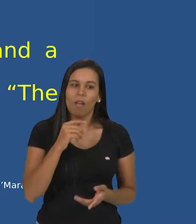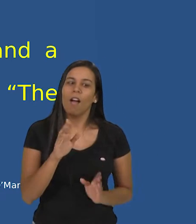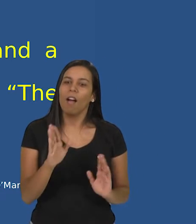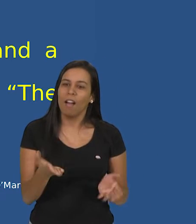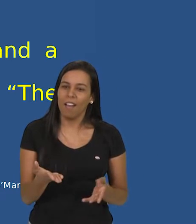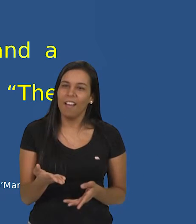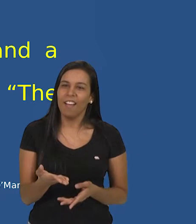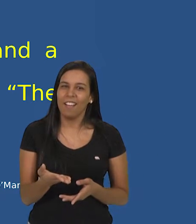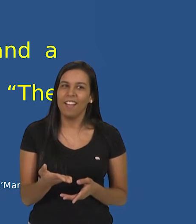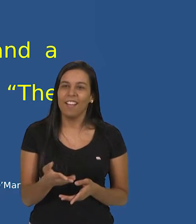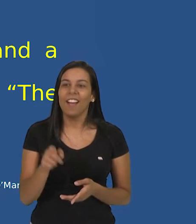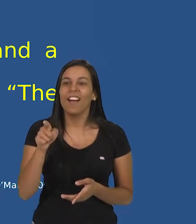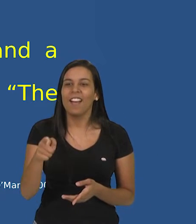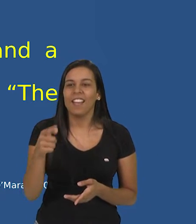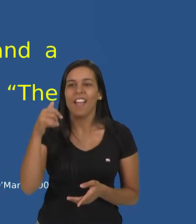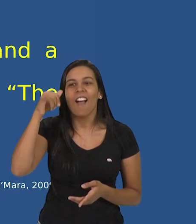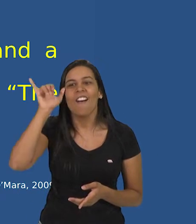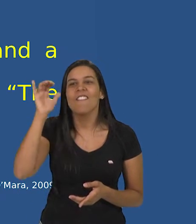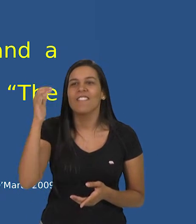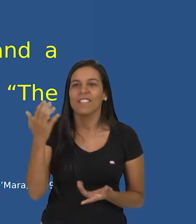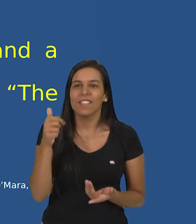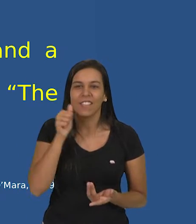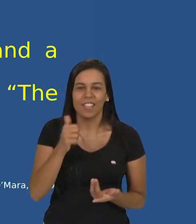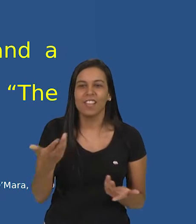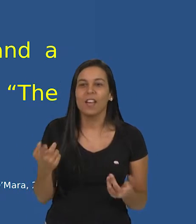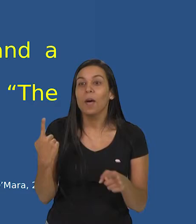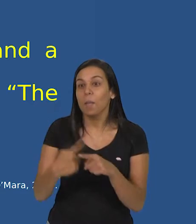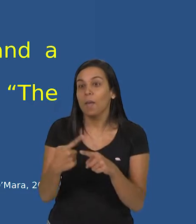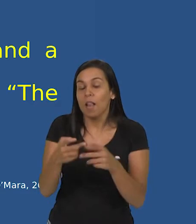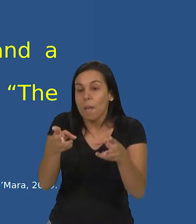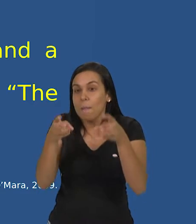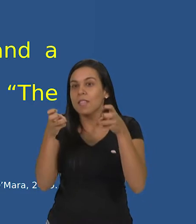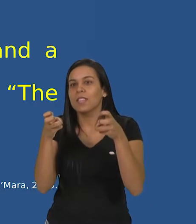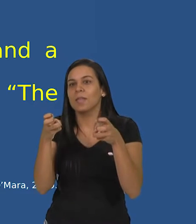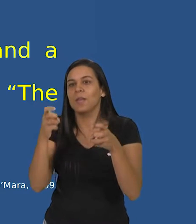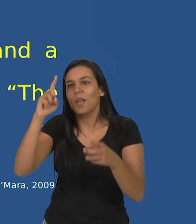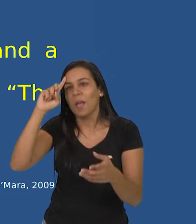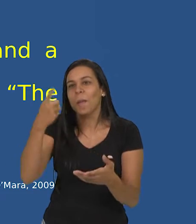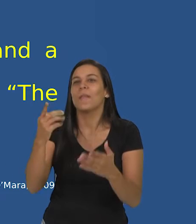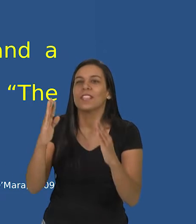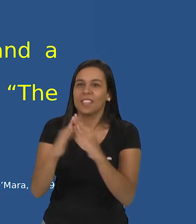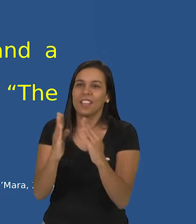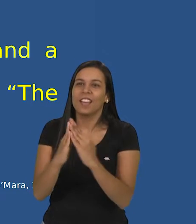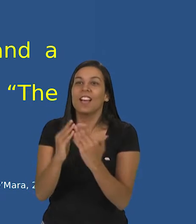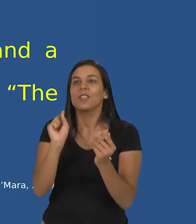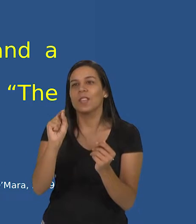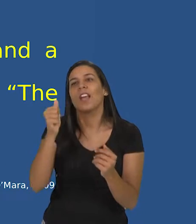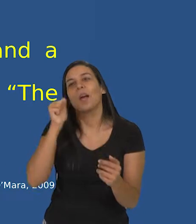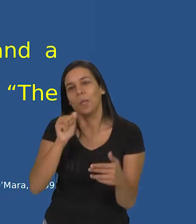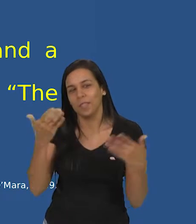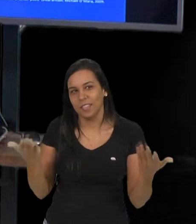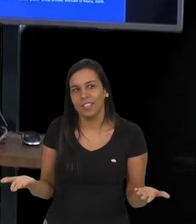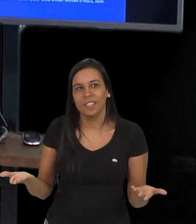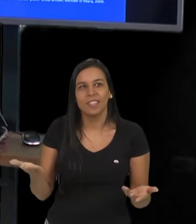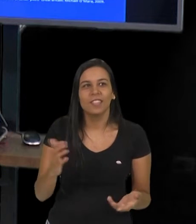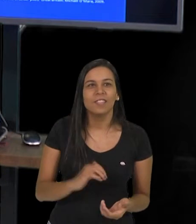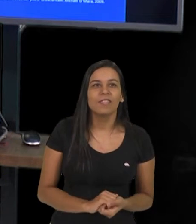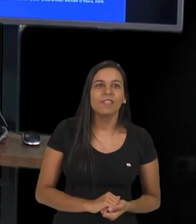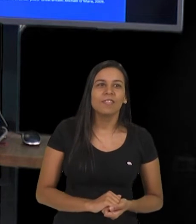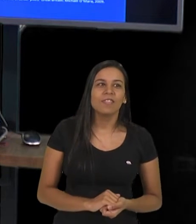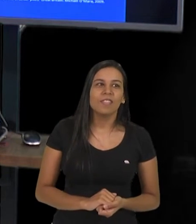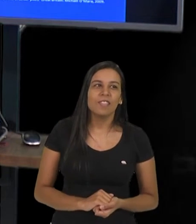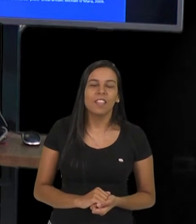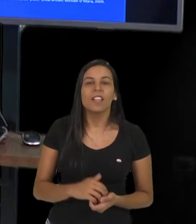sua vaca. Porque ele percebeu que quem mandava na casa mesmo era a mulher. Então o título cavalo ou